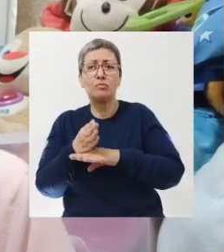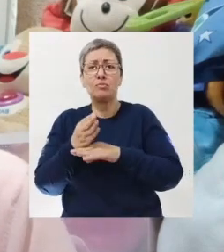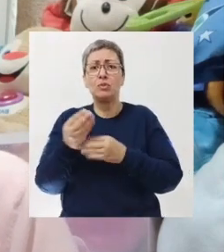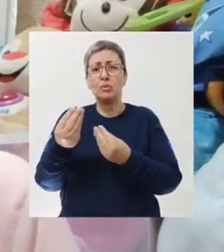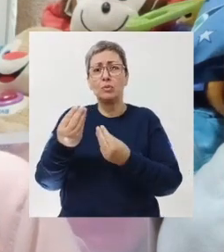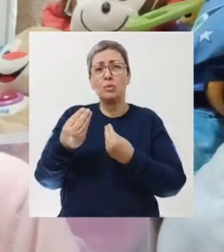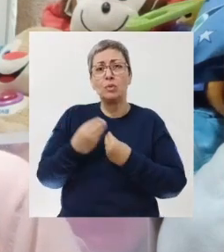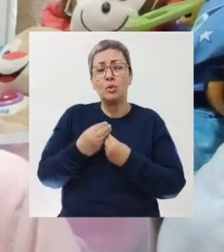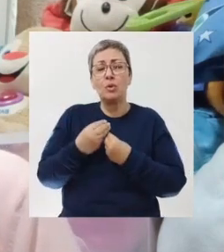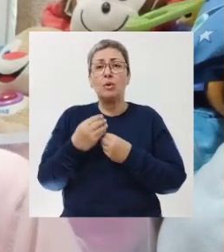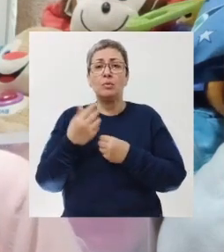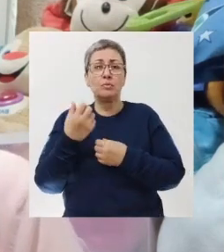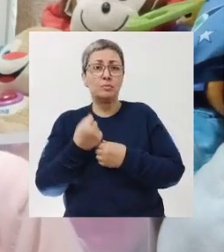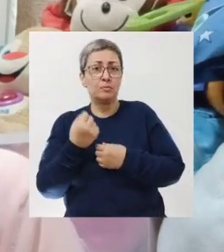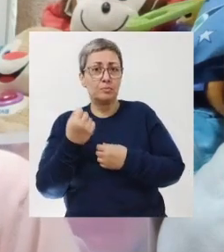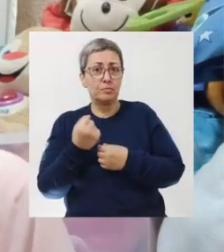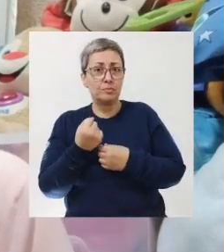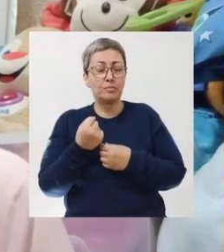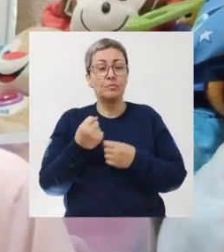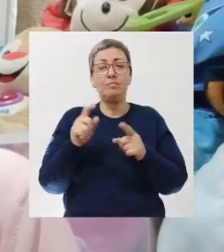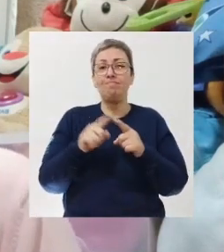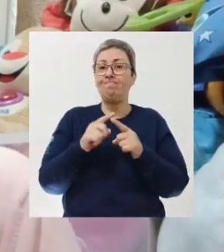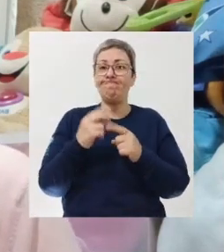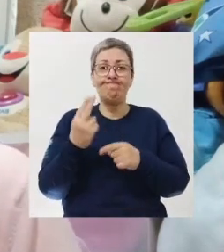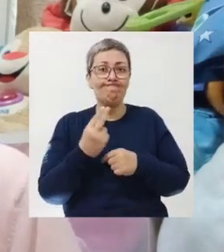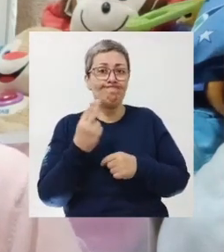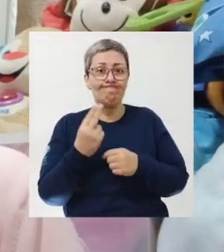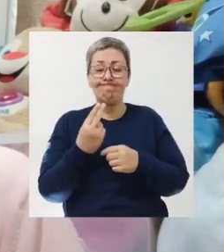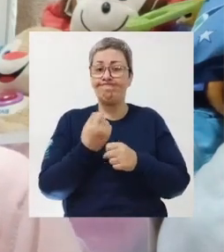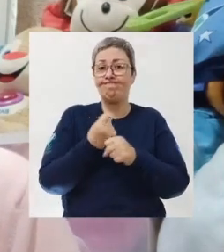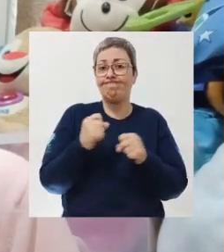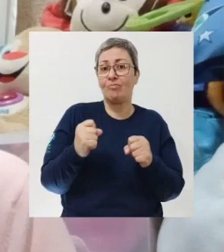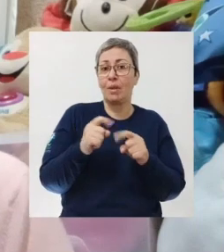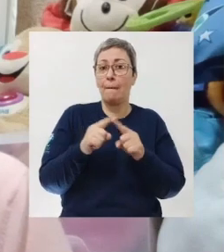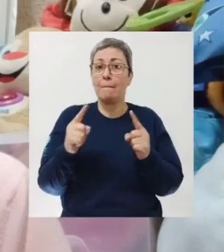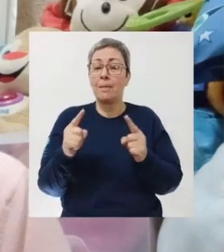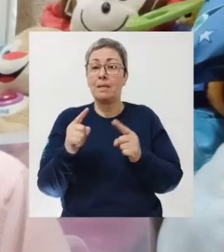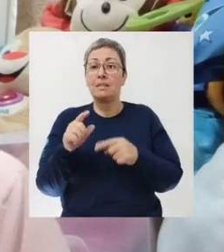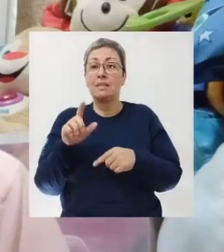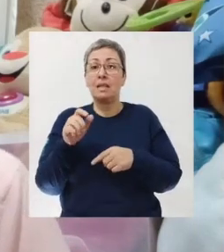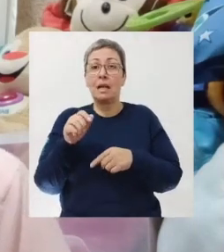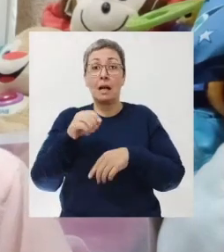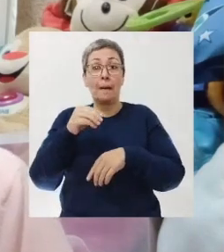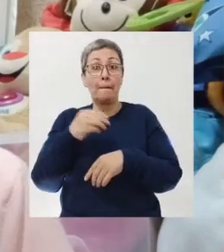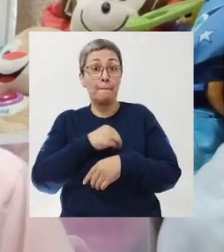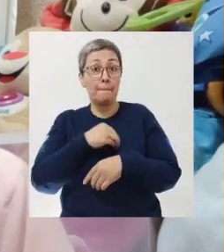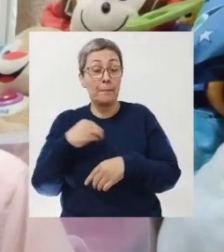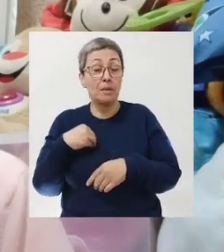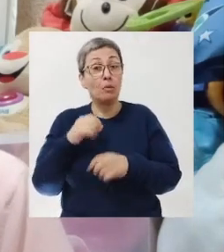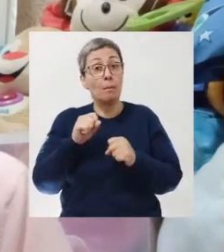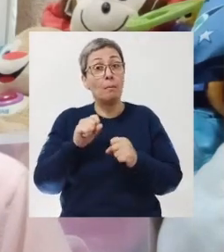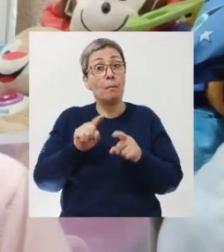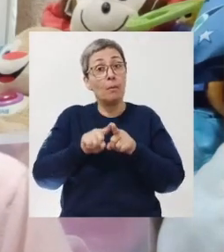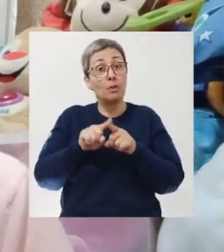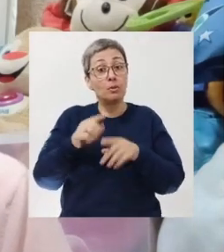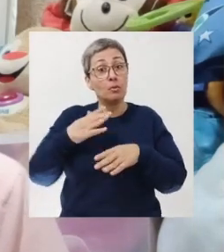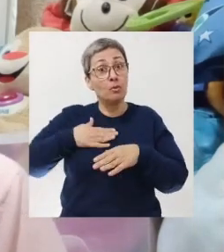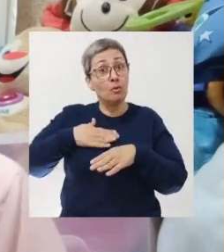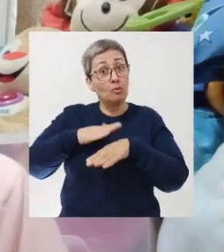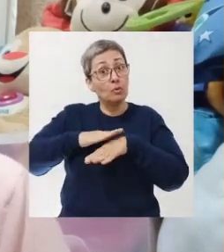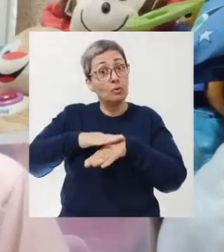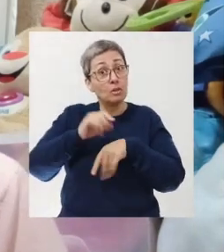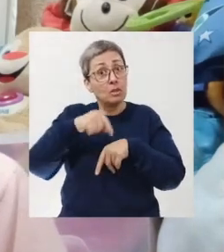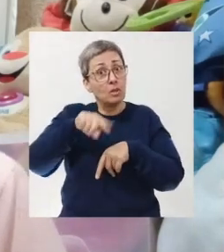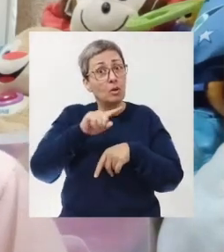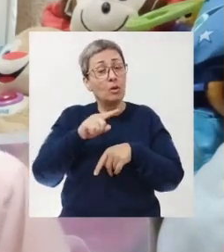e eu fui atrás de doação de leite. Chegando lá, eu vi que não era possível, mas a doutora Silvia falou que eu poderia produzir. E